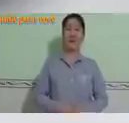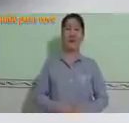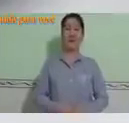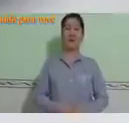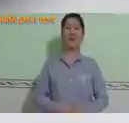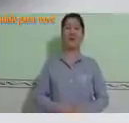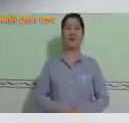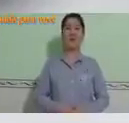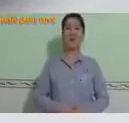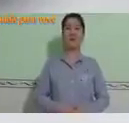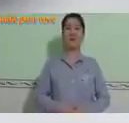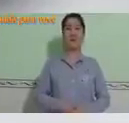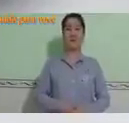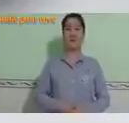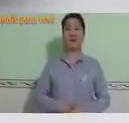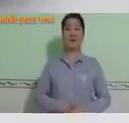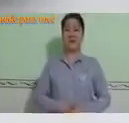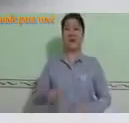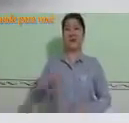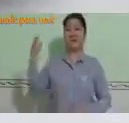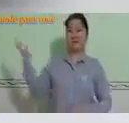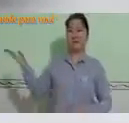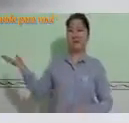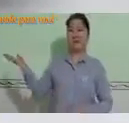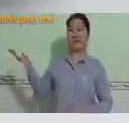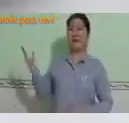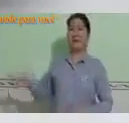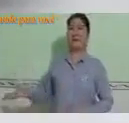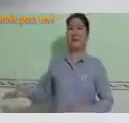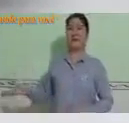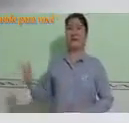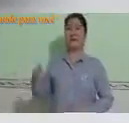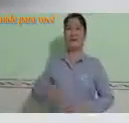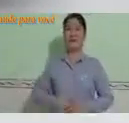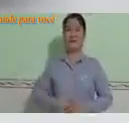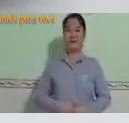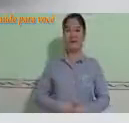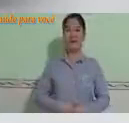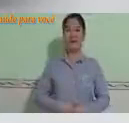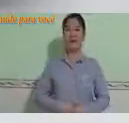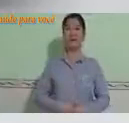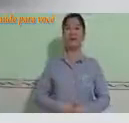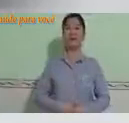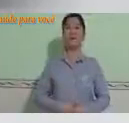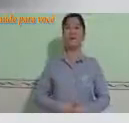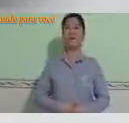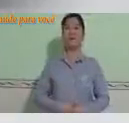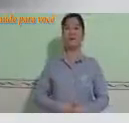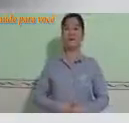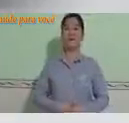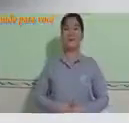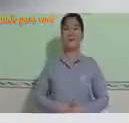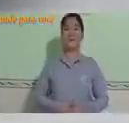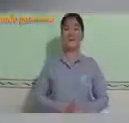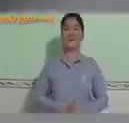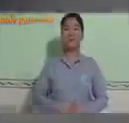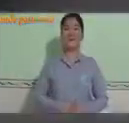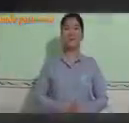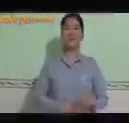OQUEPODSAUSARPARALISIADBELL. A causa é chata que causa a inflamação do nervo facial e o surgimento da paralisia de Bell ainda não é